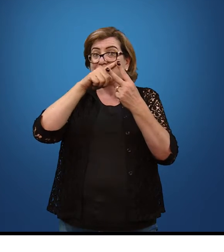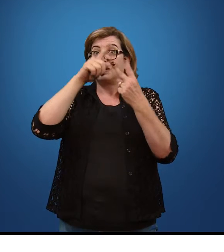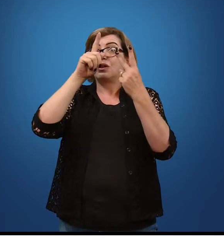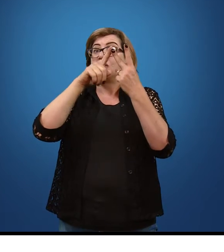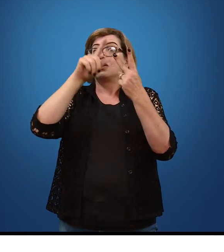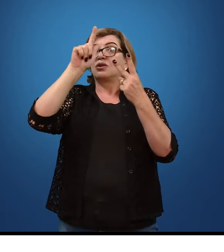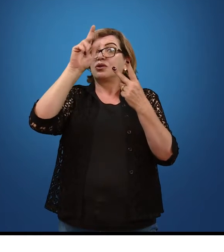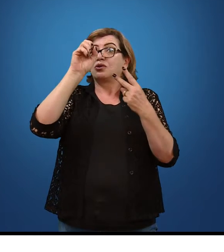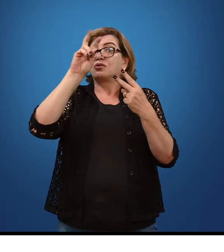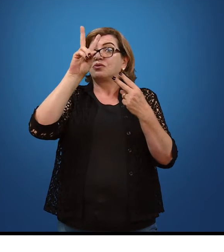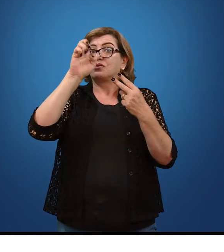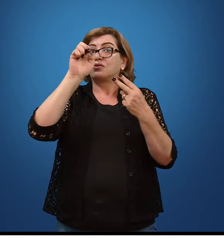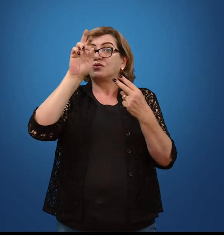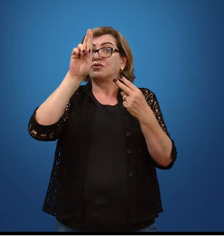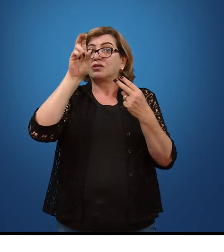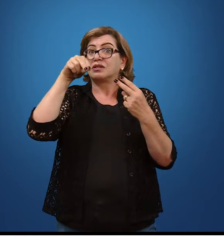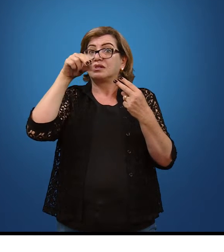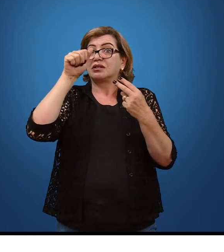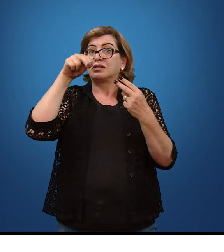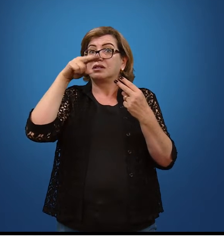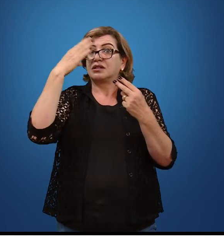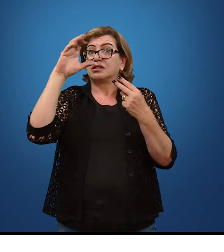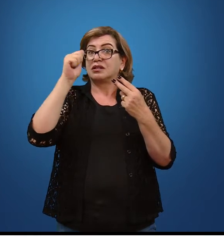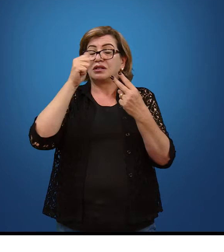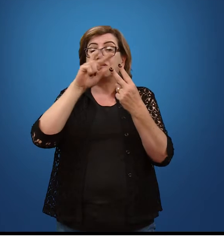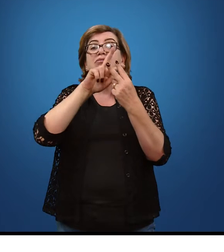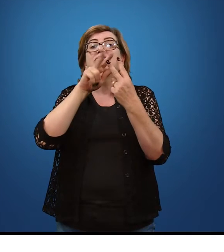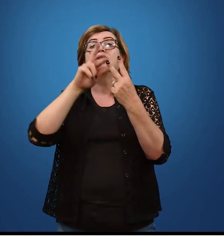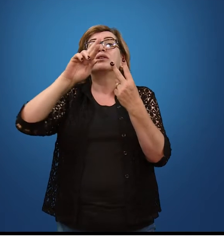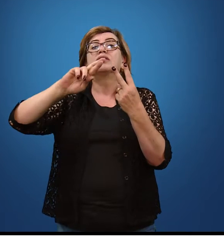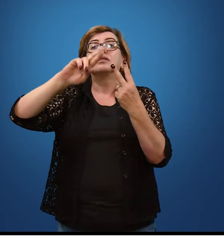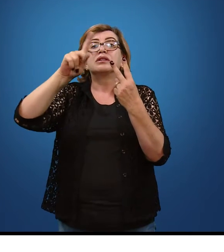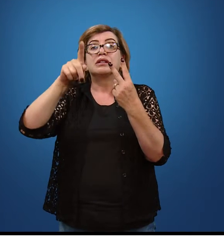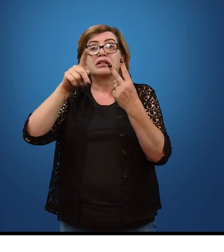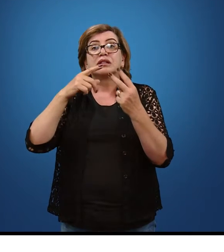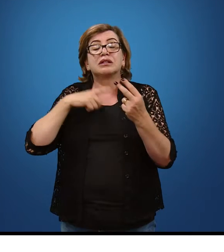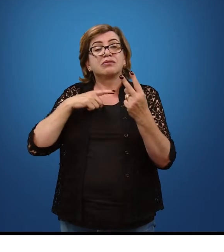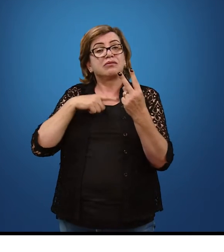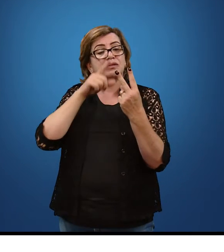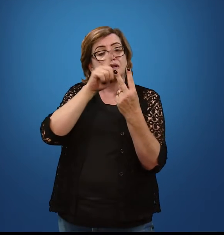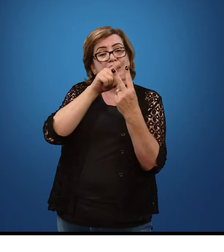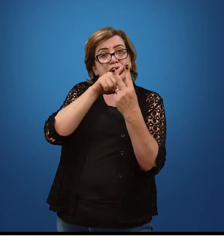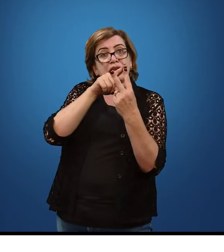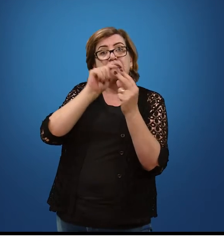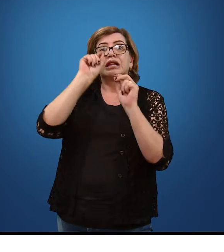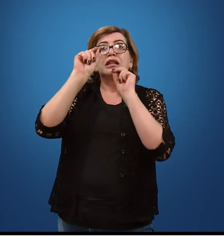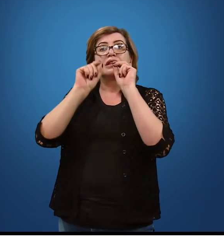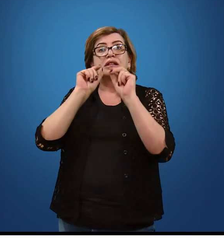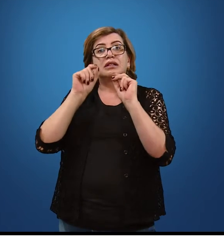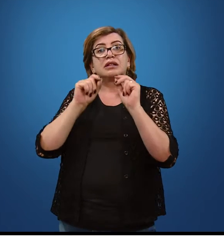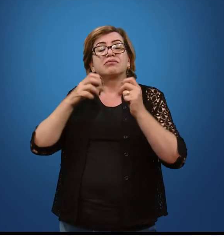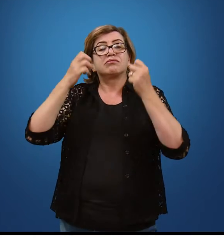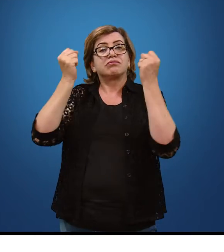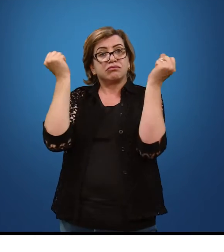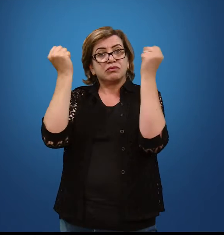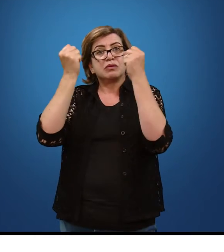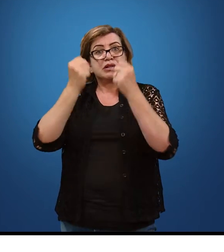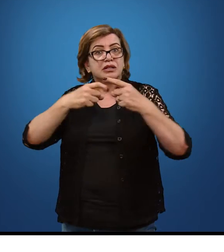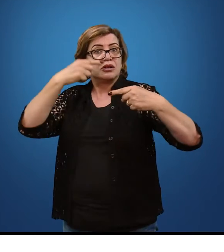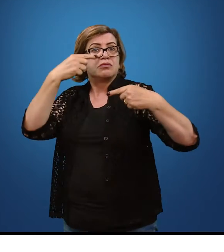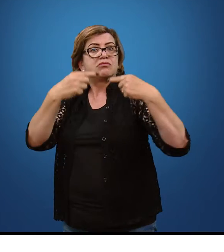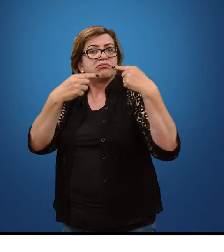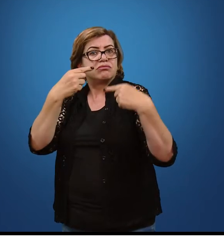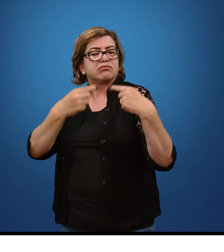maneira muito contumaz, ele adverte que é o seguinte: governabilidade é a capacidade política